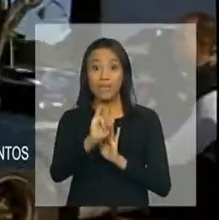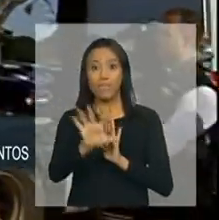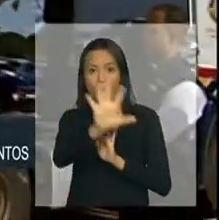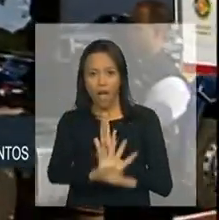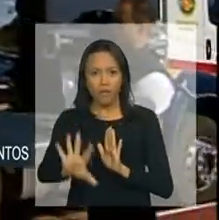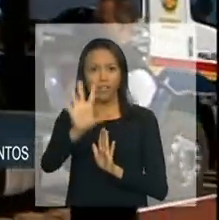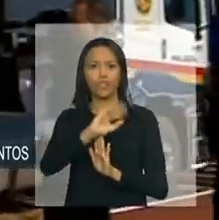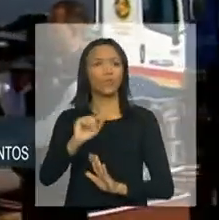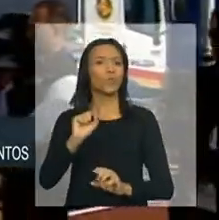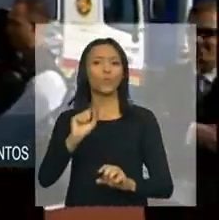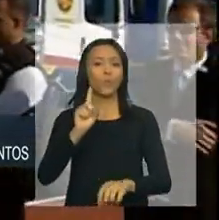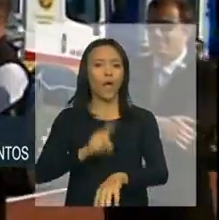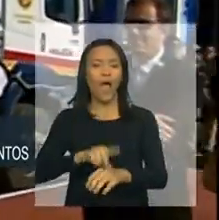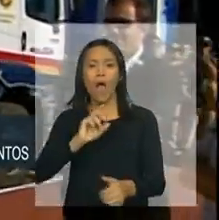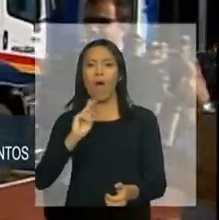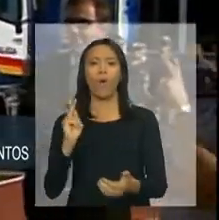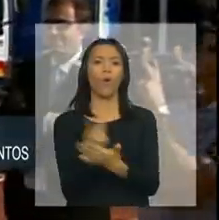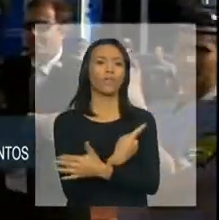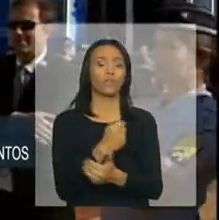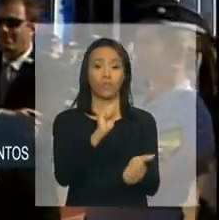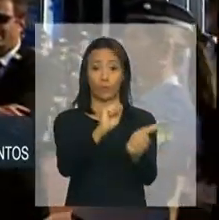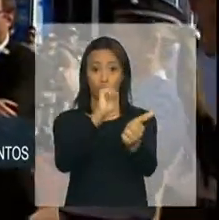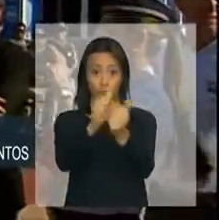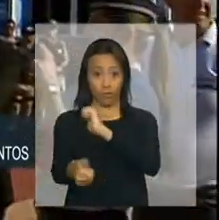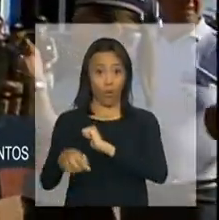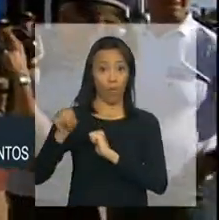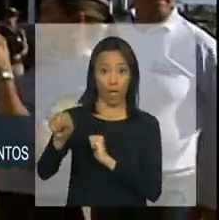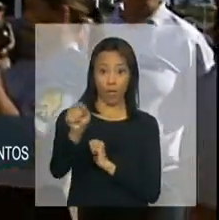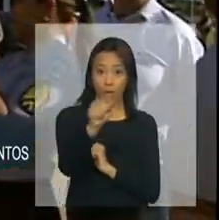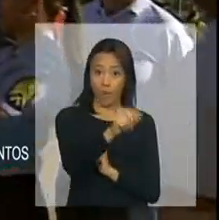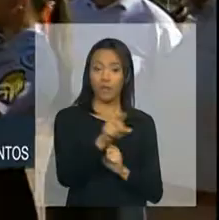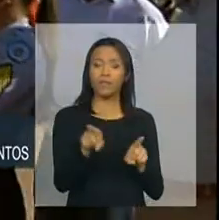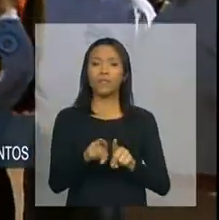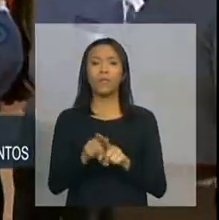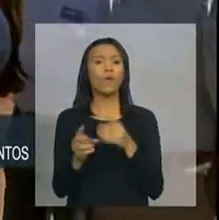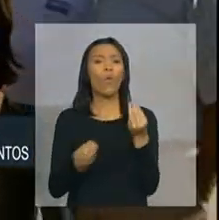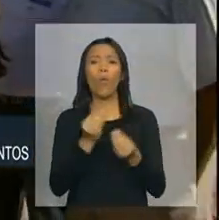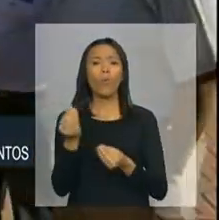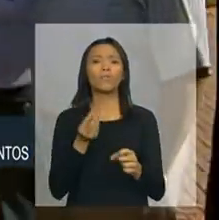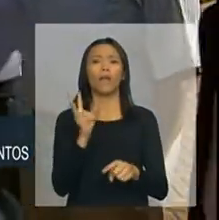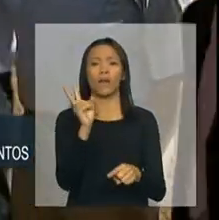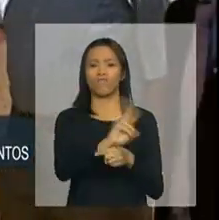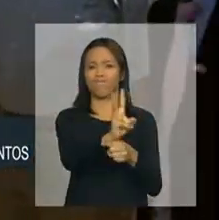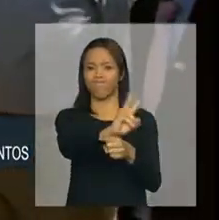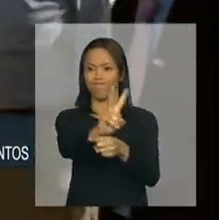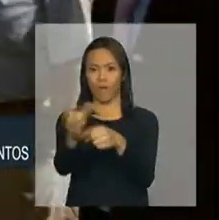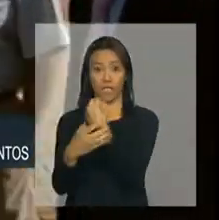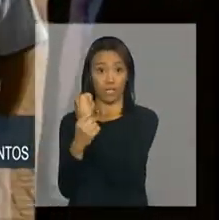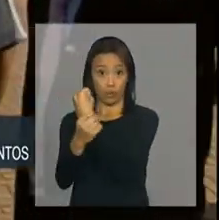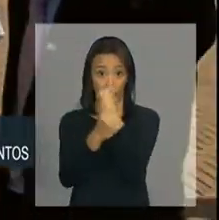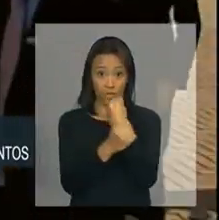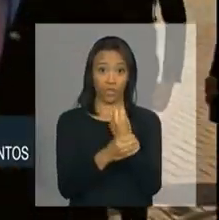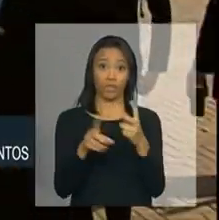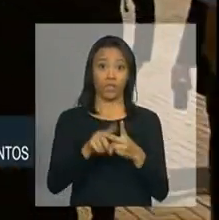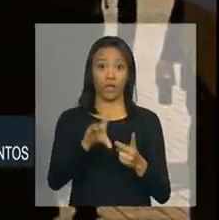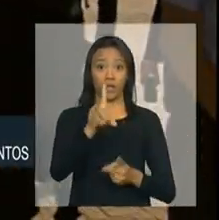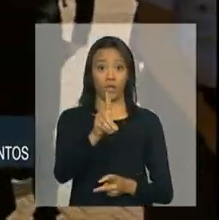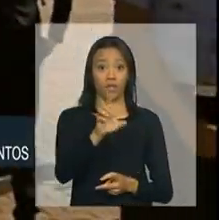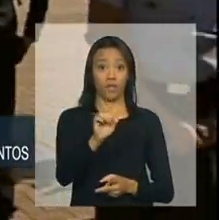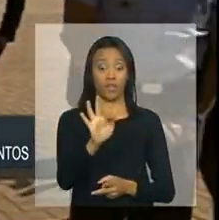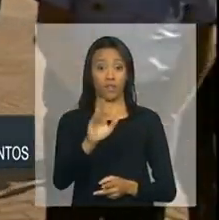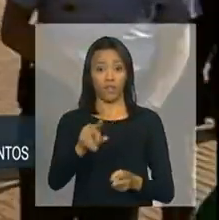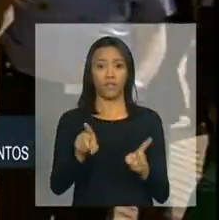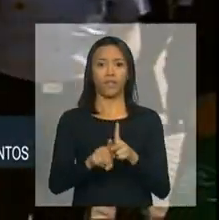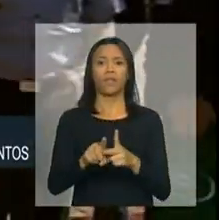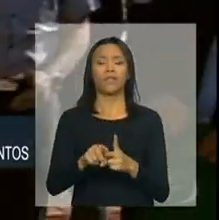eventos e dos recursos envolvidos nas operações de Segurança Pública Defesa Civil segurança